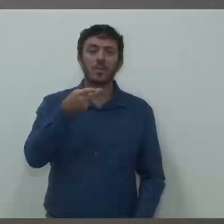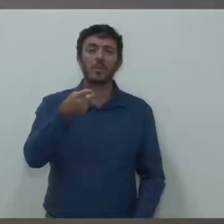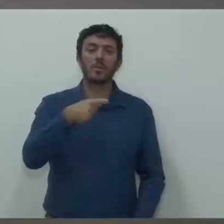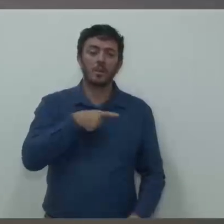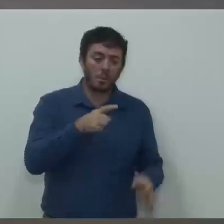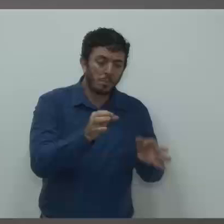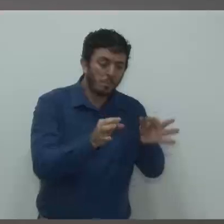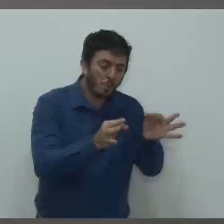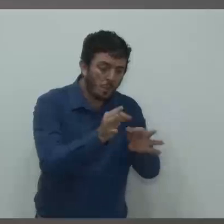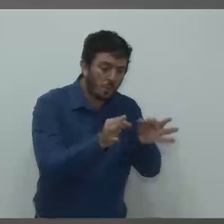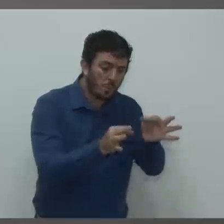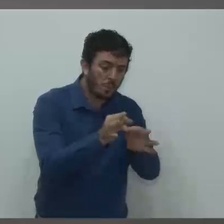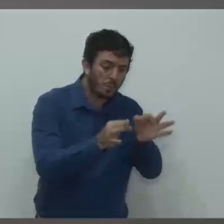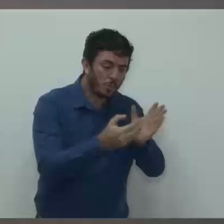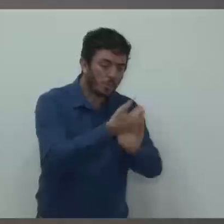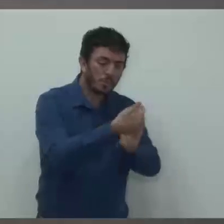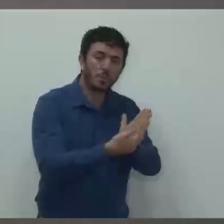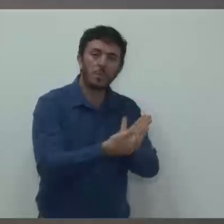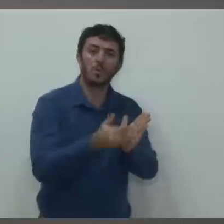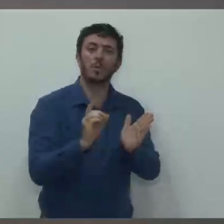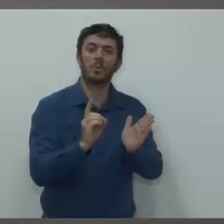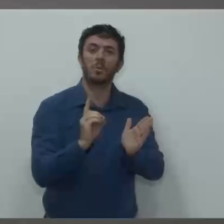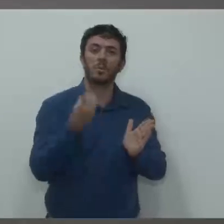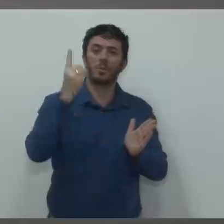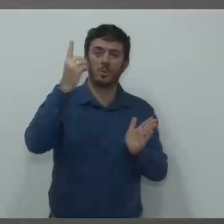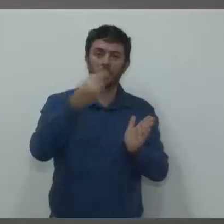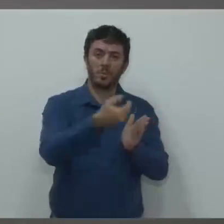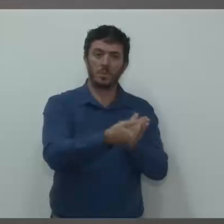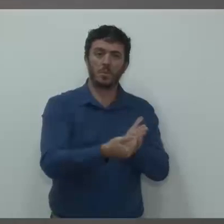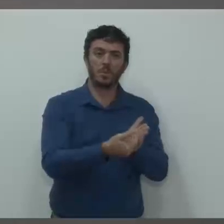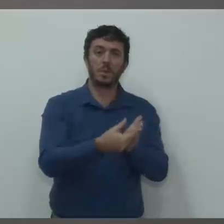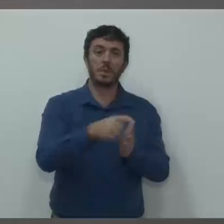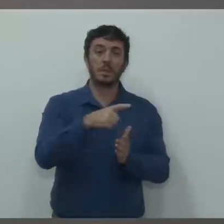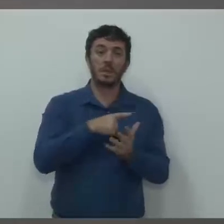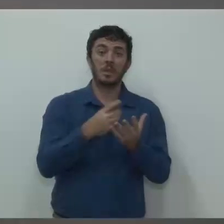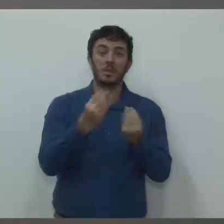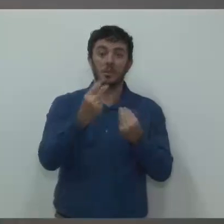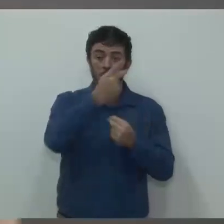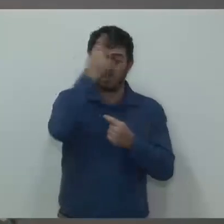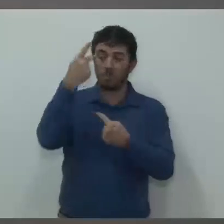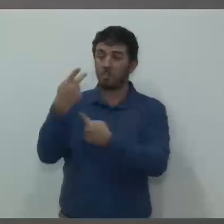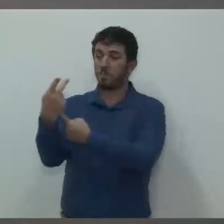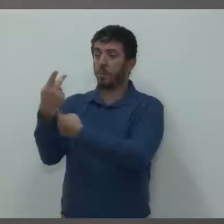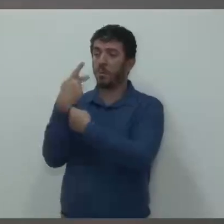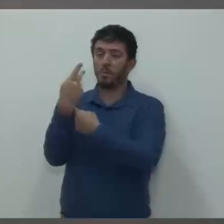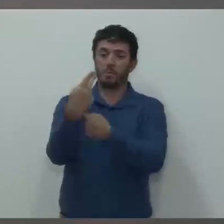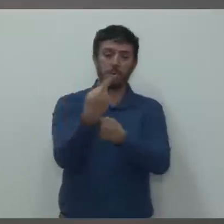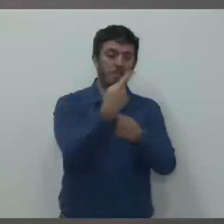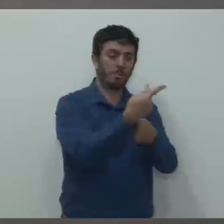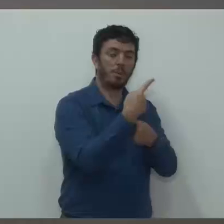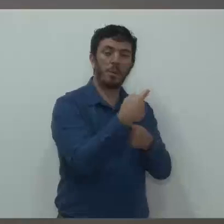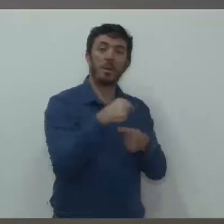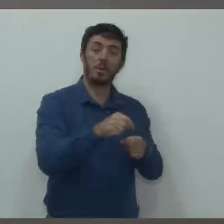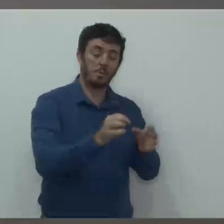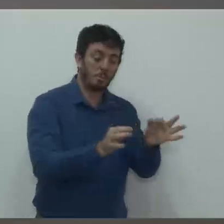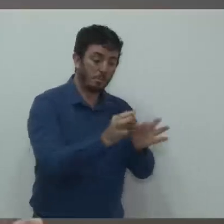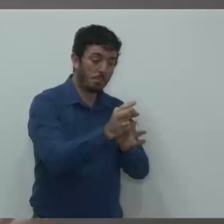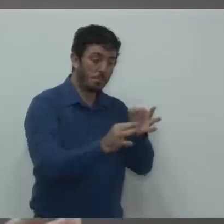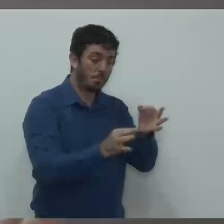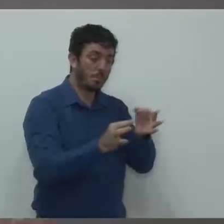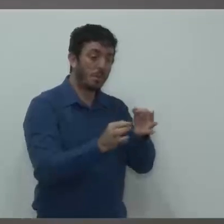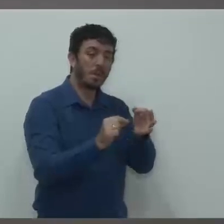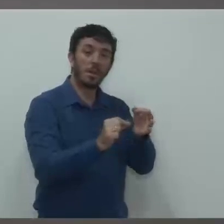especificamente. Como muitas pessoas têm nos procurado, então, o plano diretor participativo de